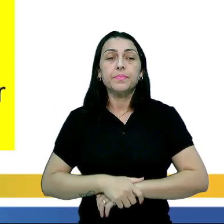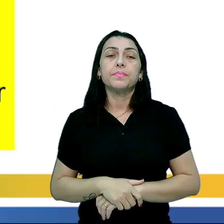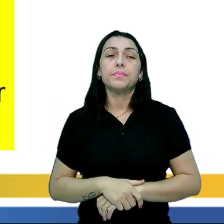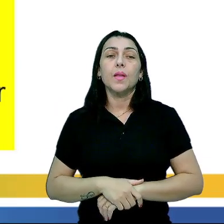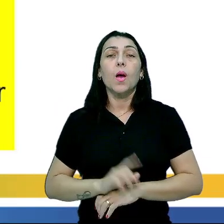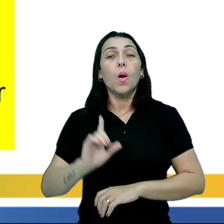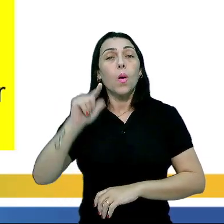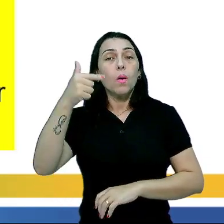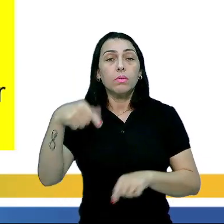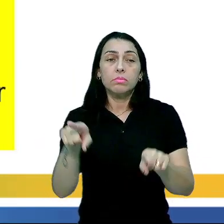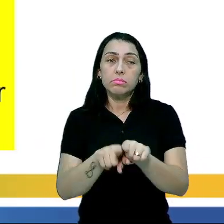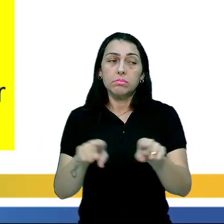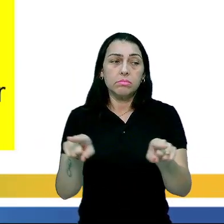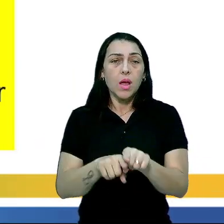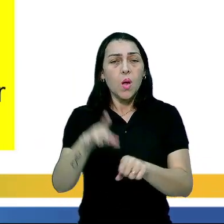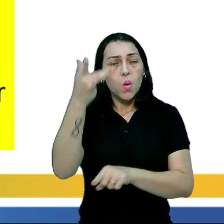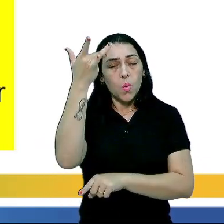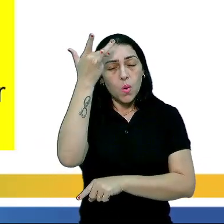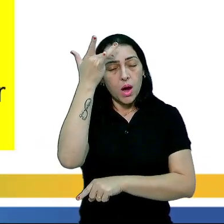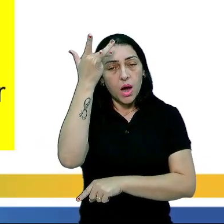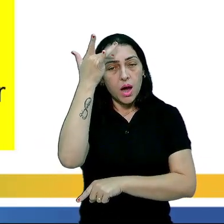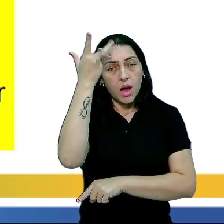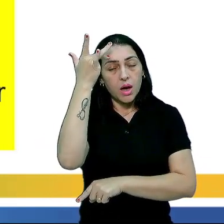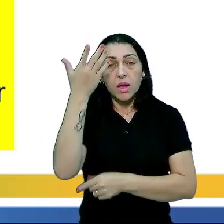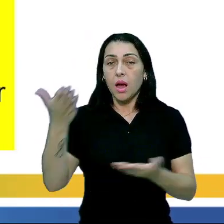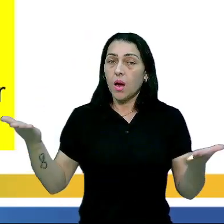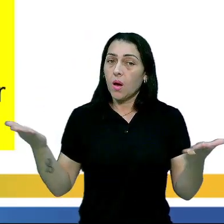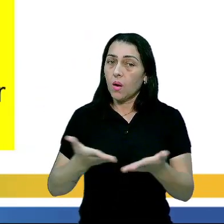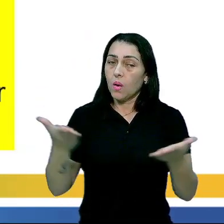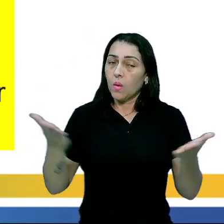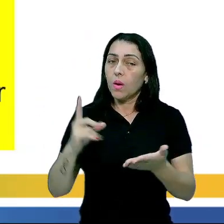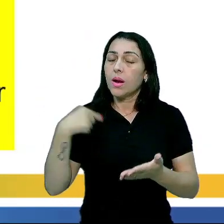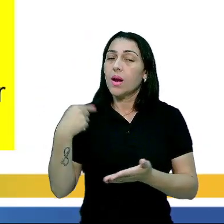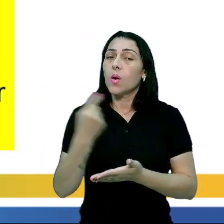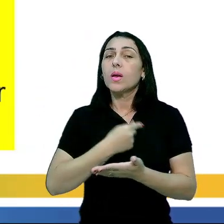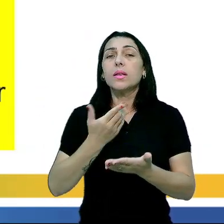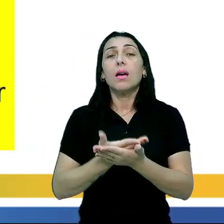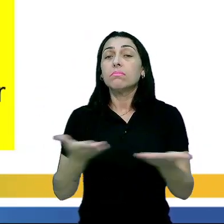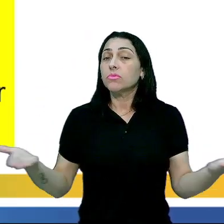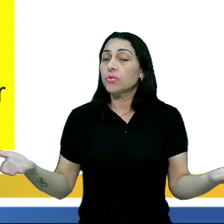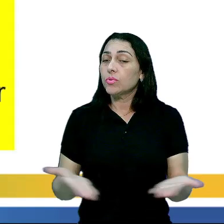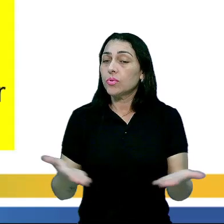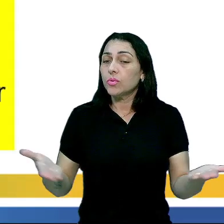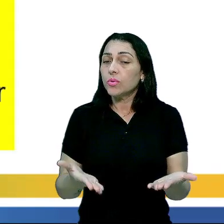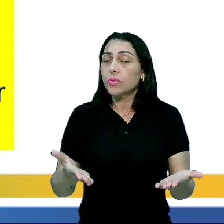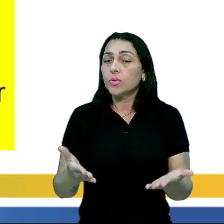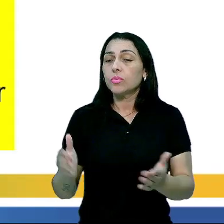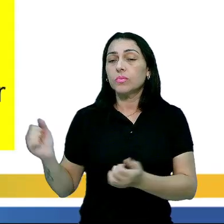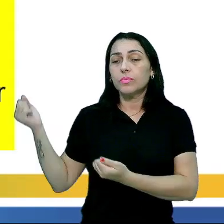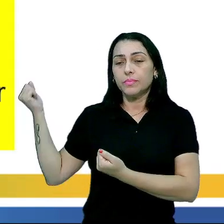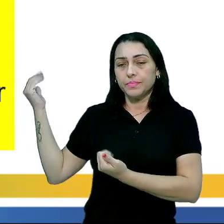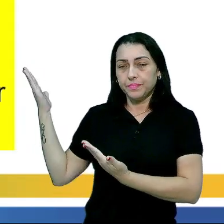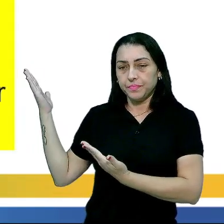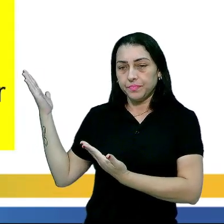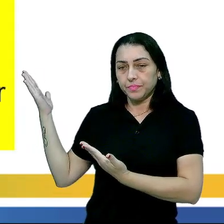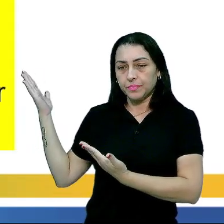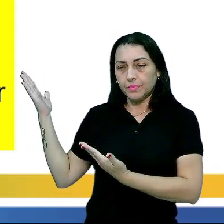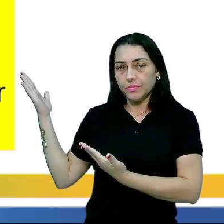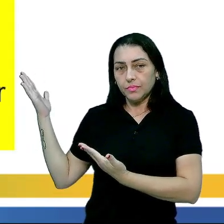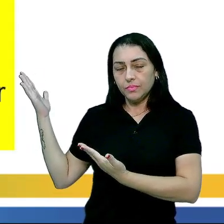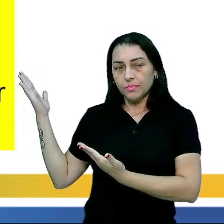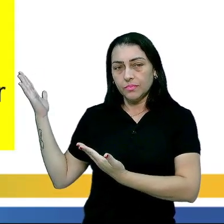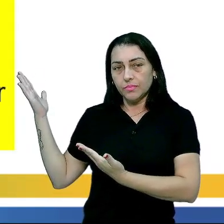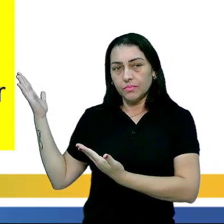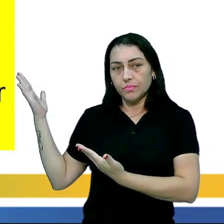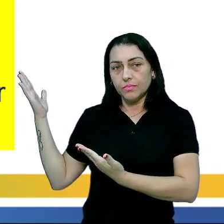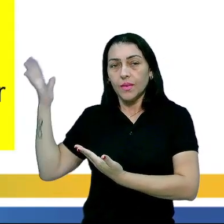Uma outra coisa também, eu acho que esse agora é o centro da nossa aula de hoje. Esse quadro é o centro da nossa aula de hoje.